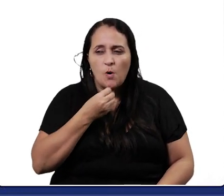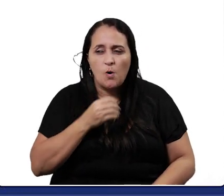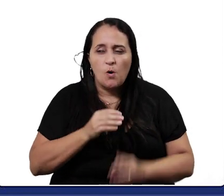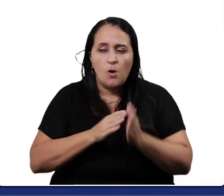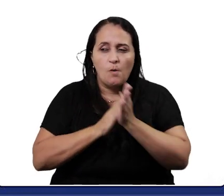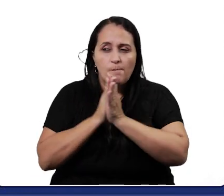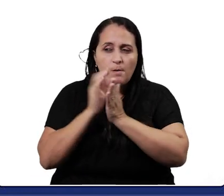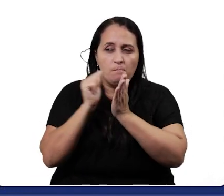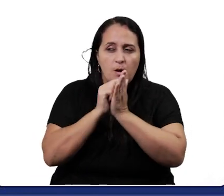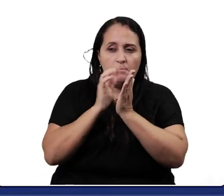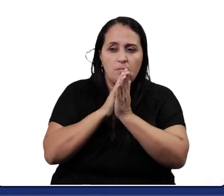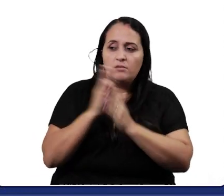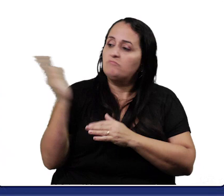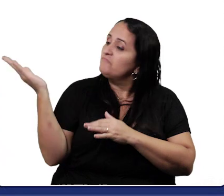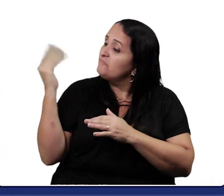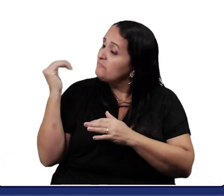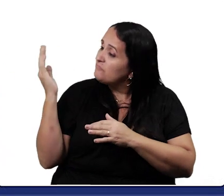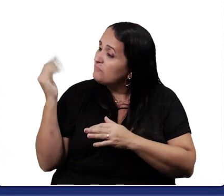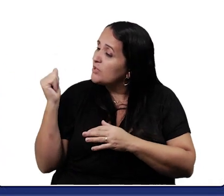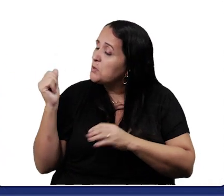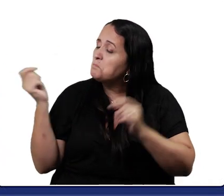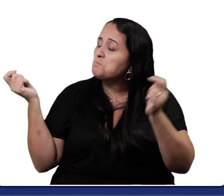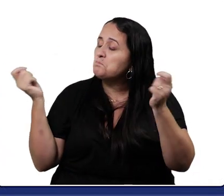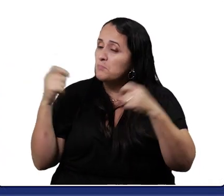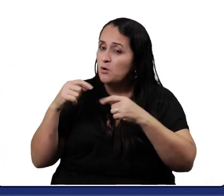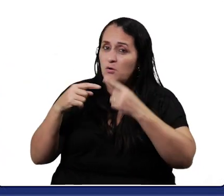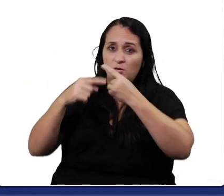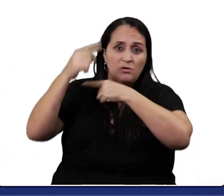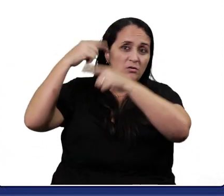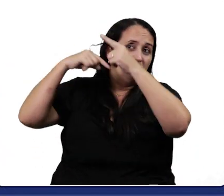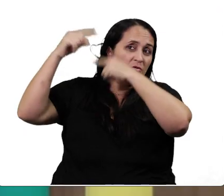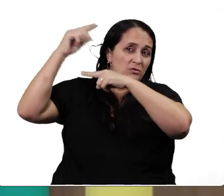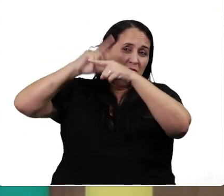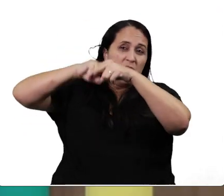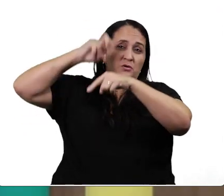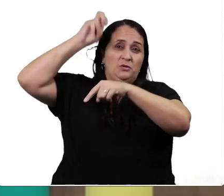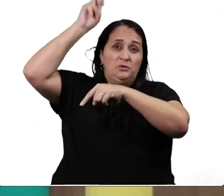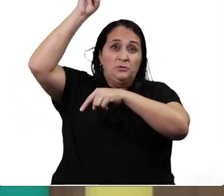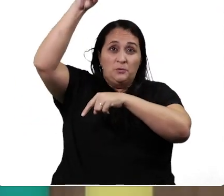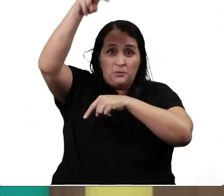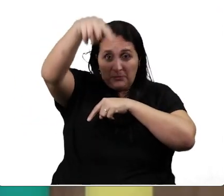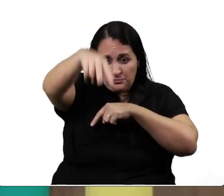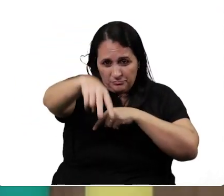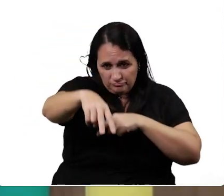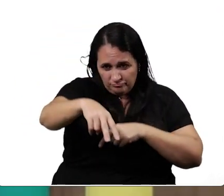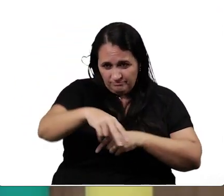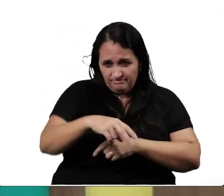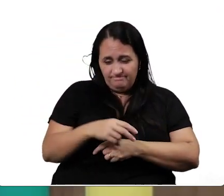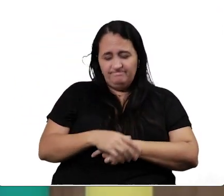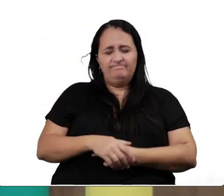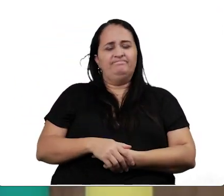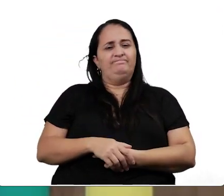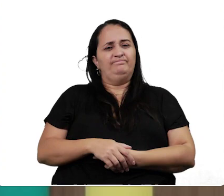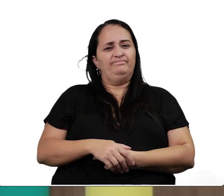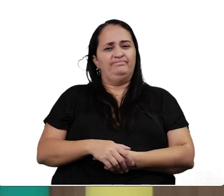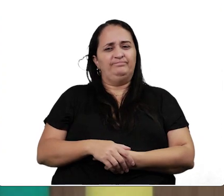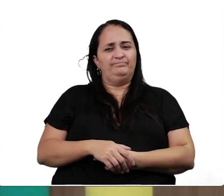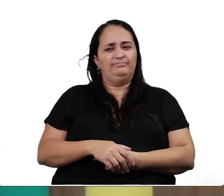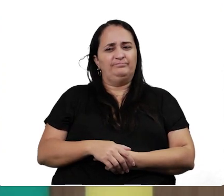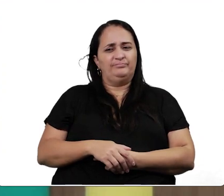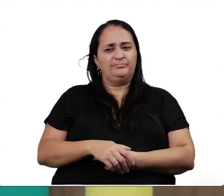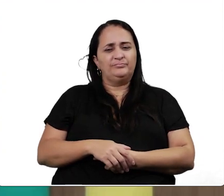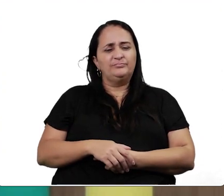o aconselhou a saltar mais de trás. Então, vamos ver o que está